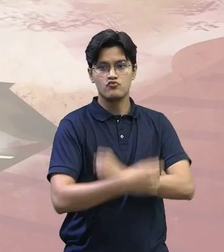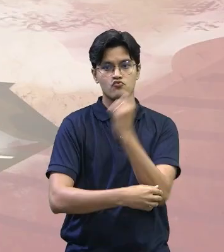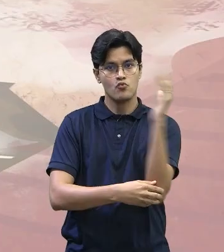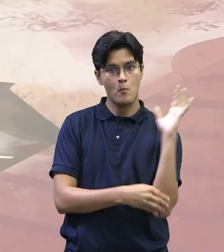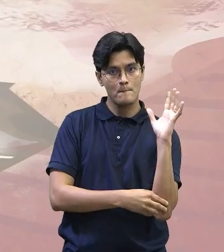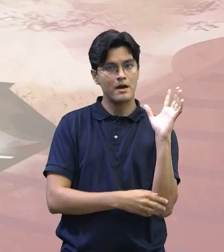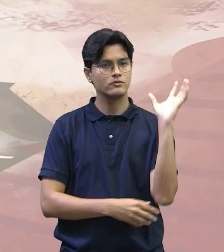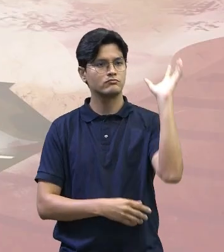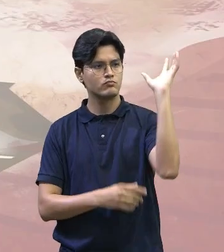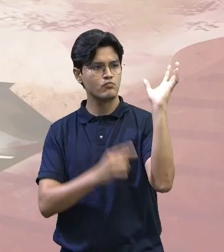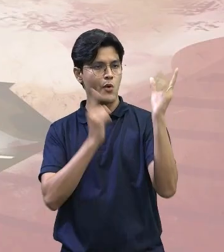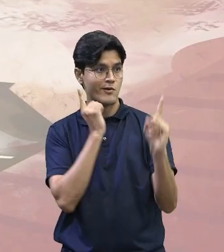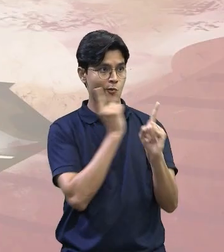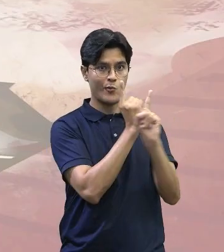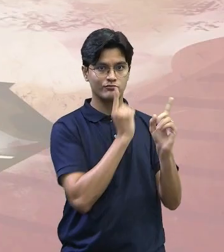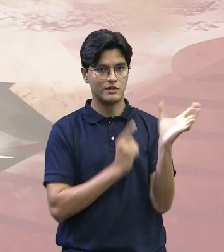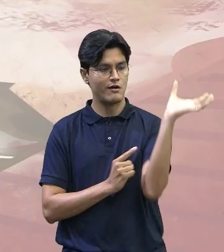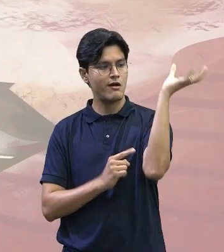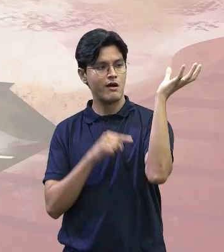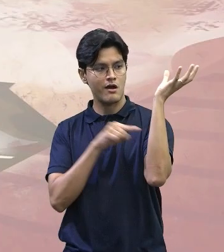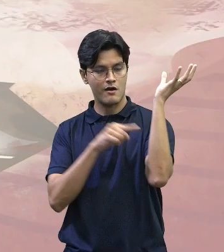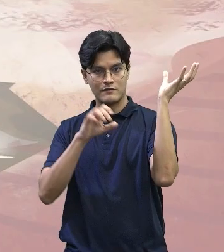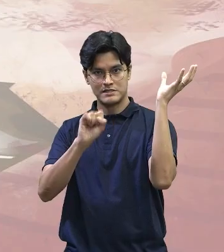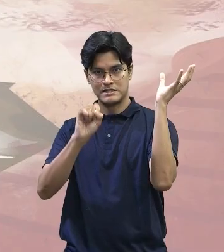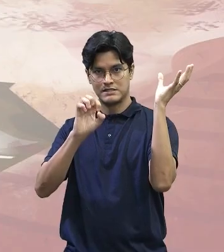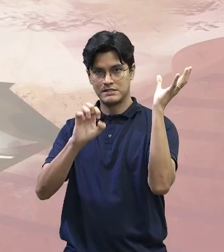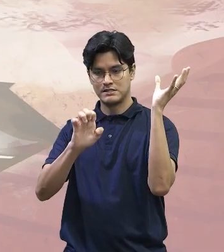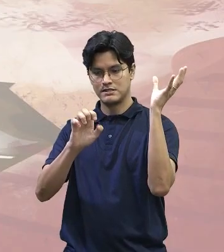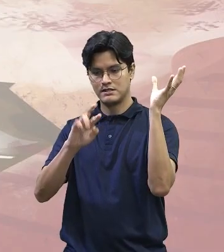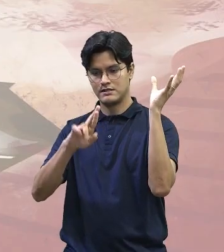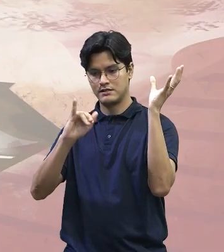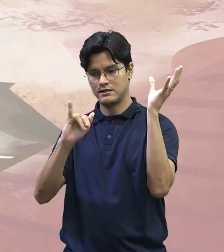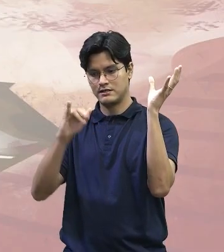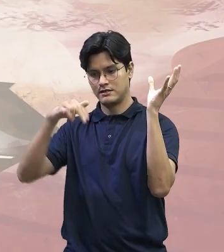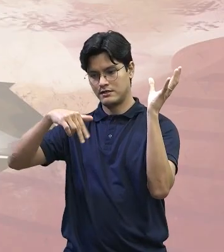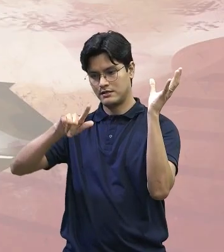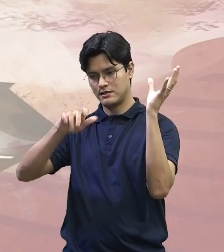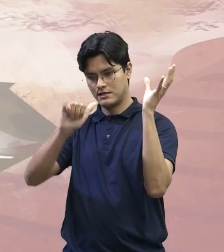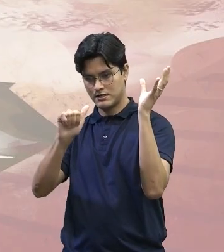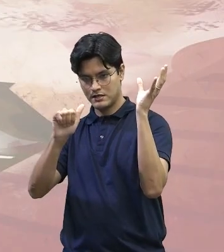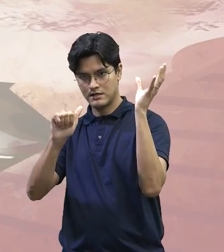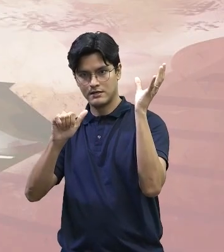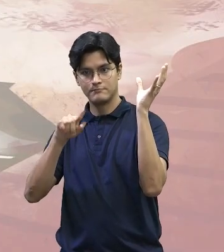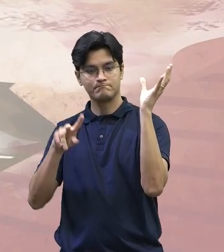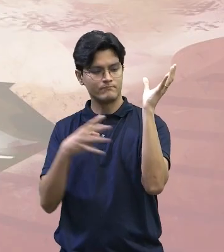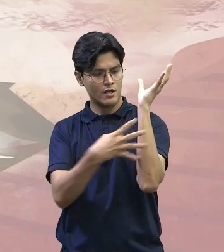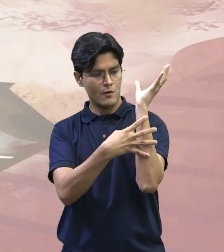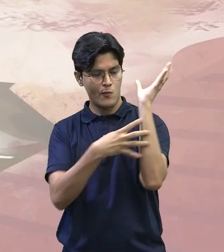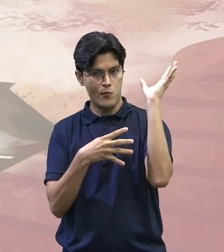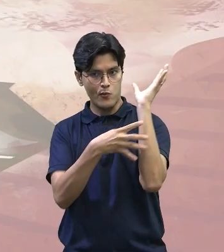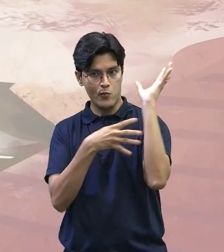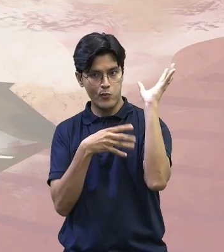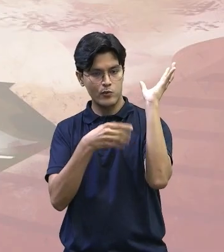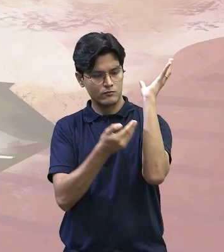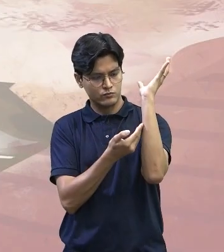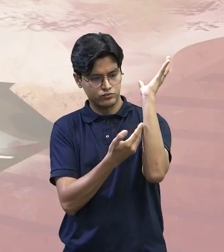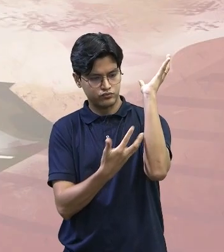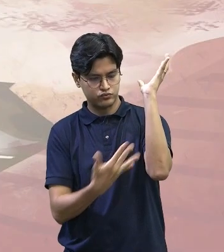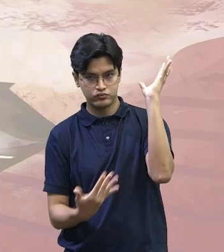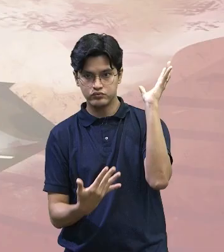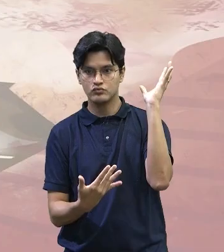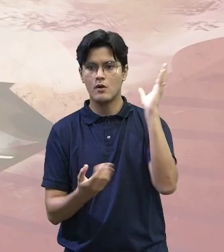se transforma posteriormente em látex, é produzida a borracha que é utilizada na indústria, e essa indústria